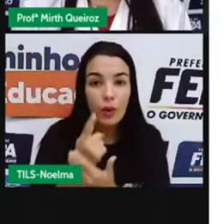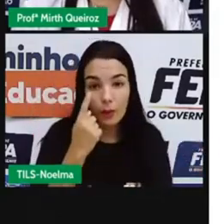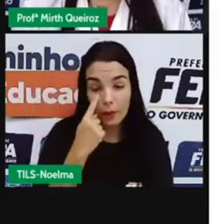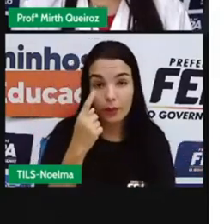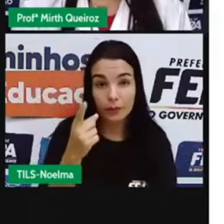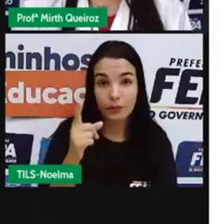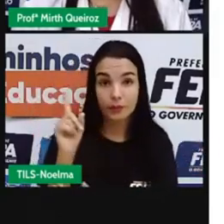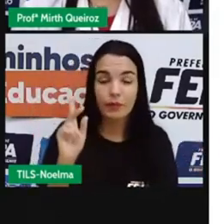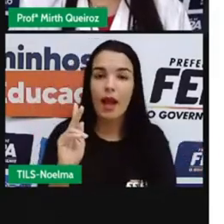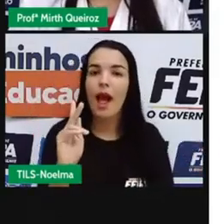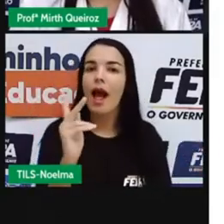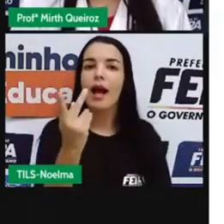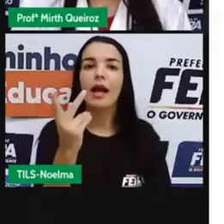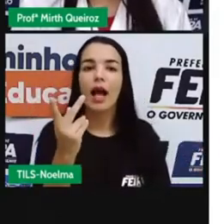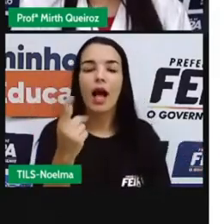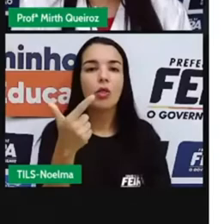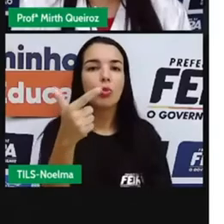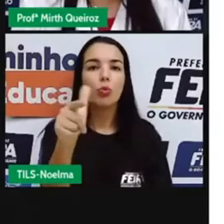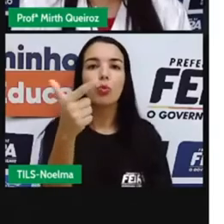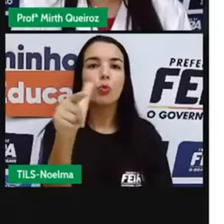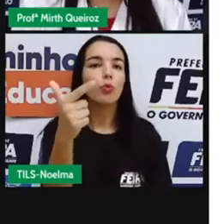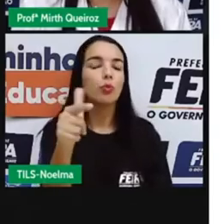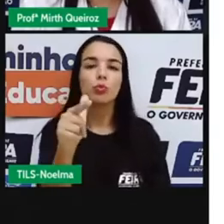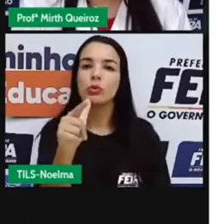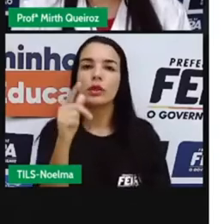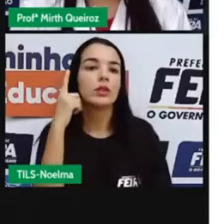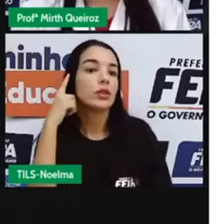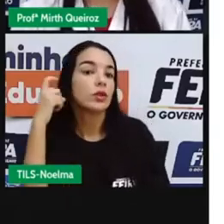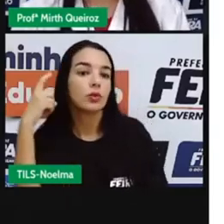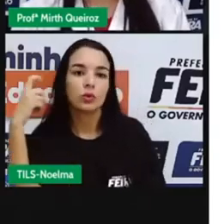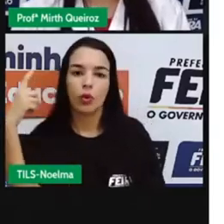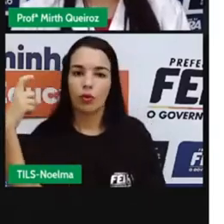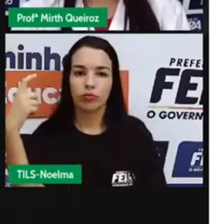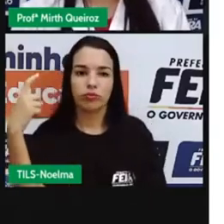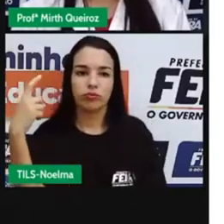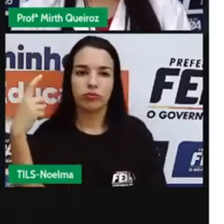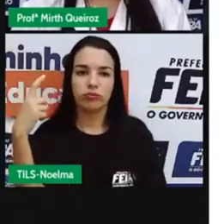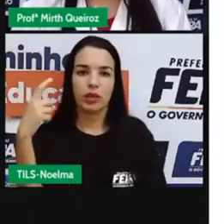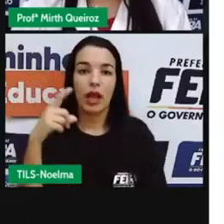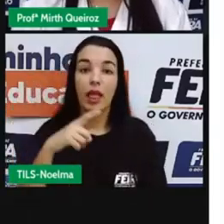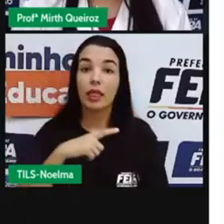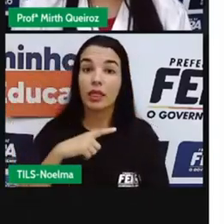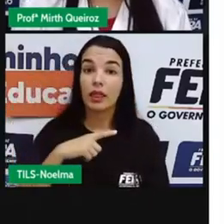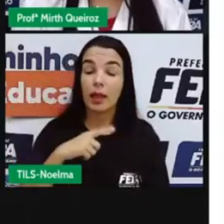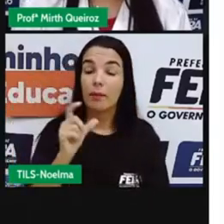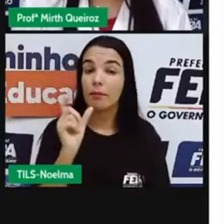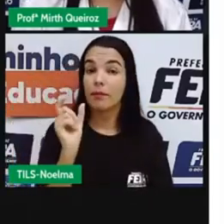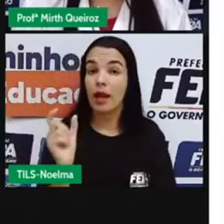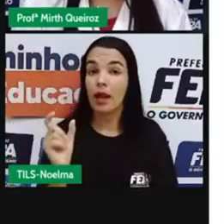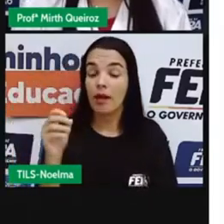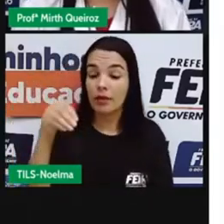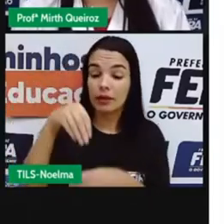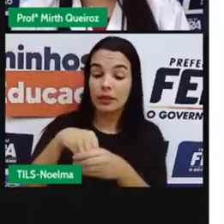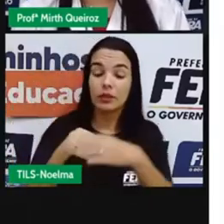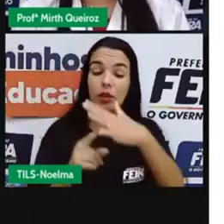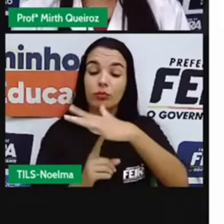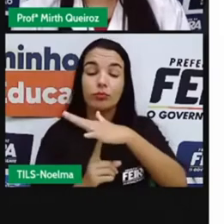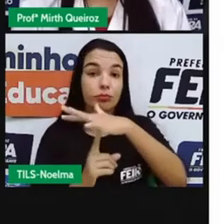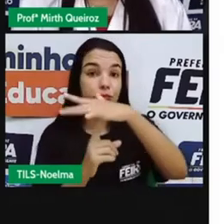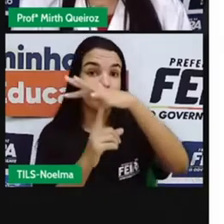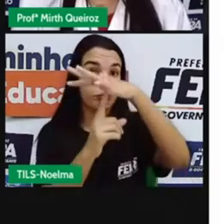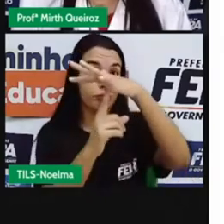H é uma letra que não apresenta som, ela não tem som, ela está em palavras como, por exemplo,